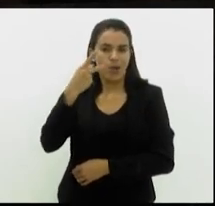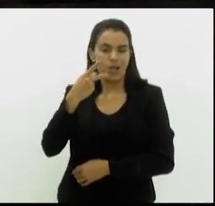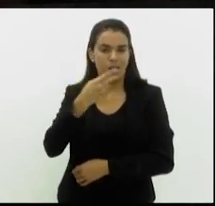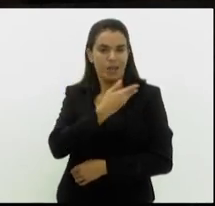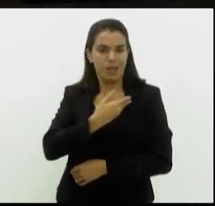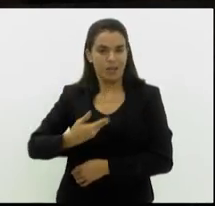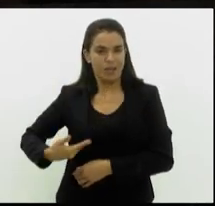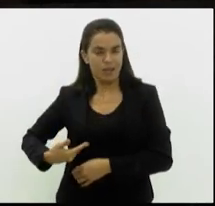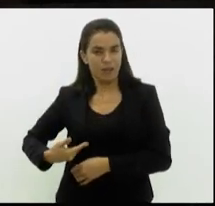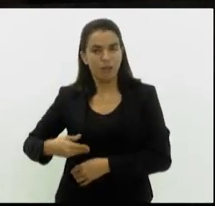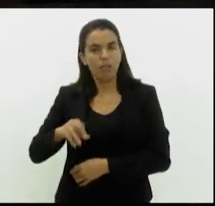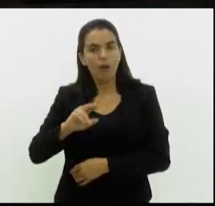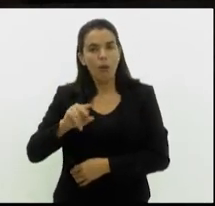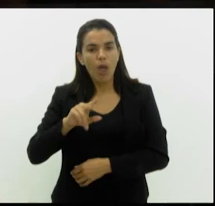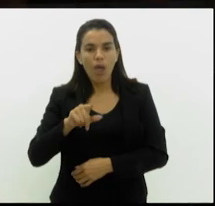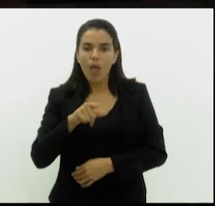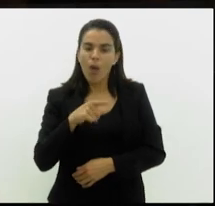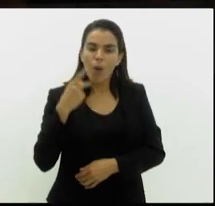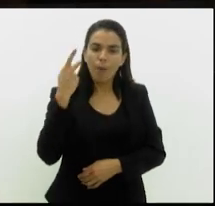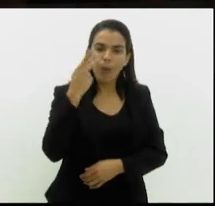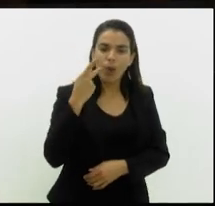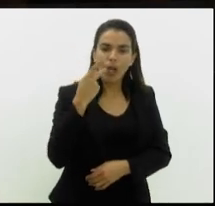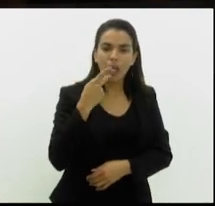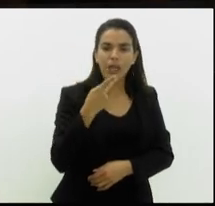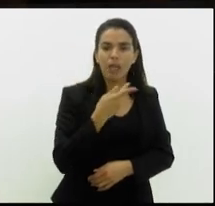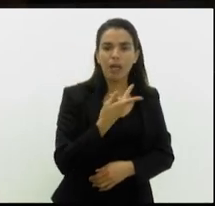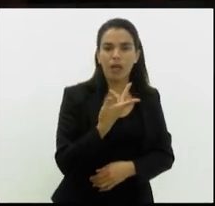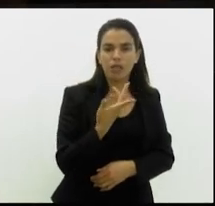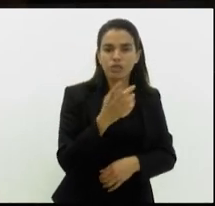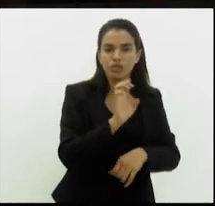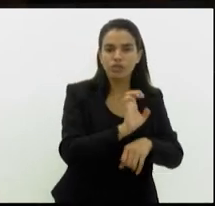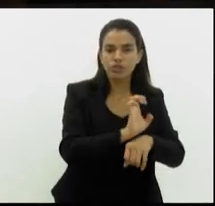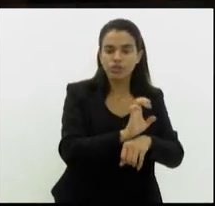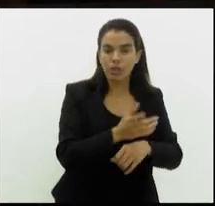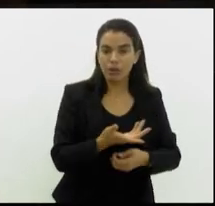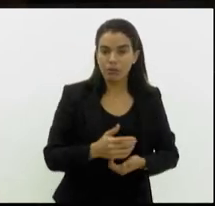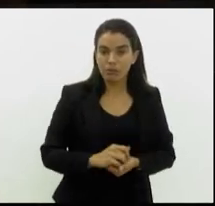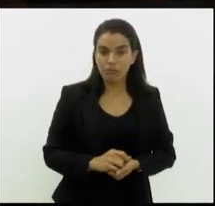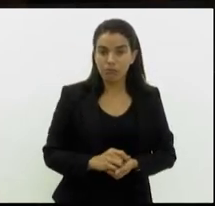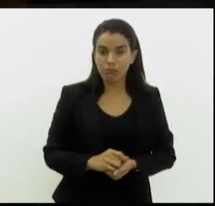uma política de governo. Vem um presidente,